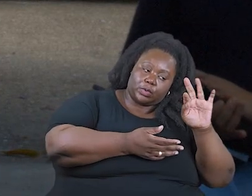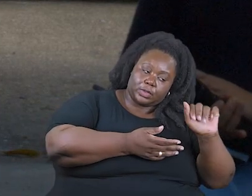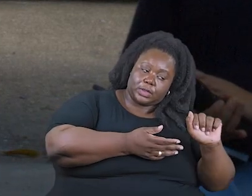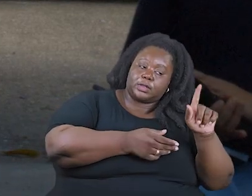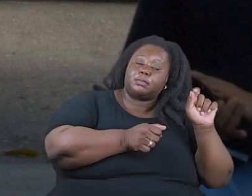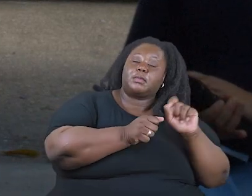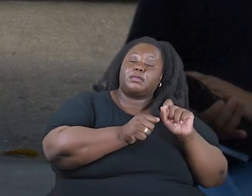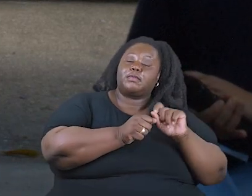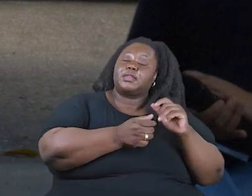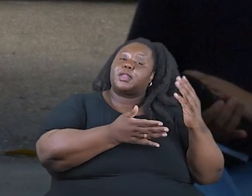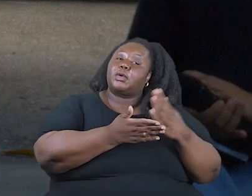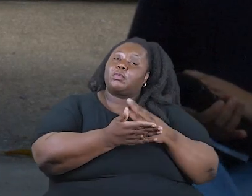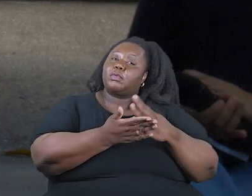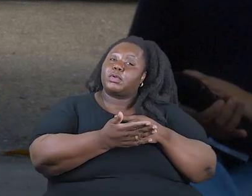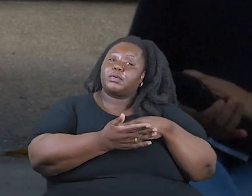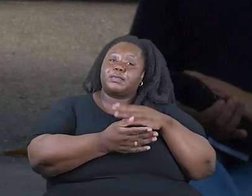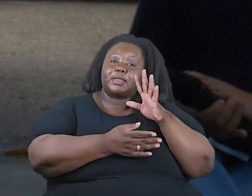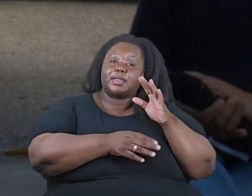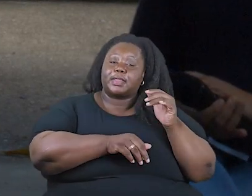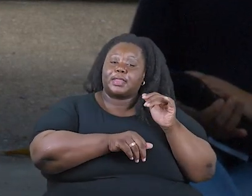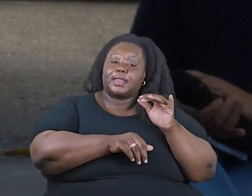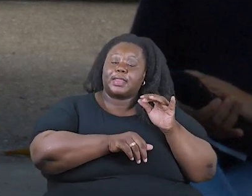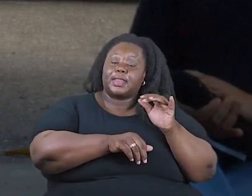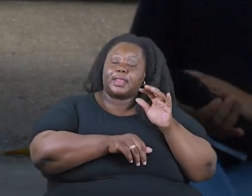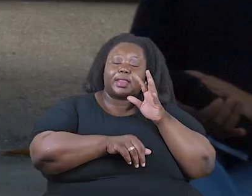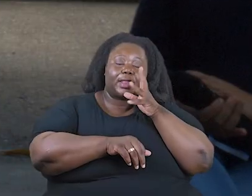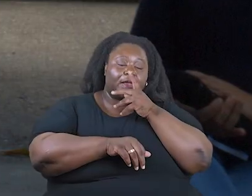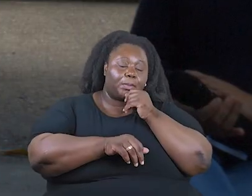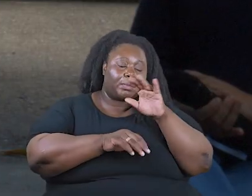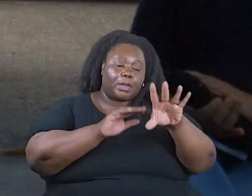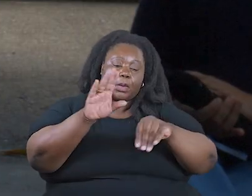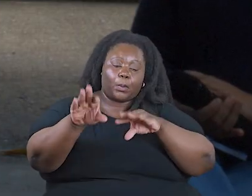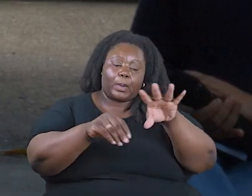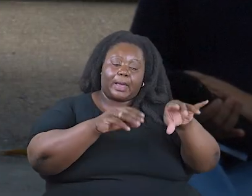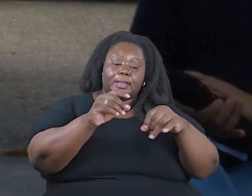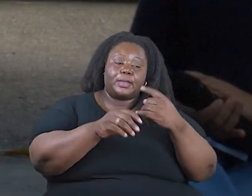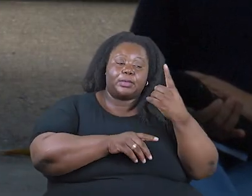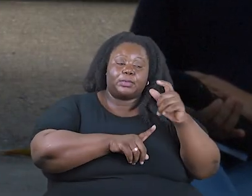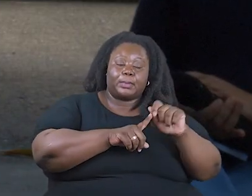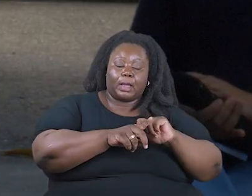Para fazer esse livro, eles passaram alguns meses coletando papéis impressos.